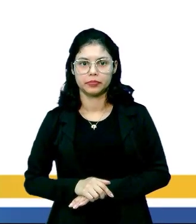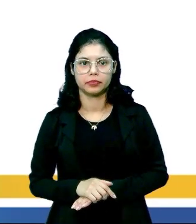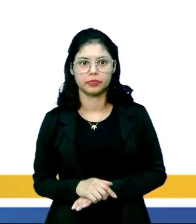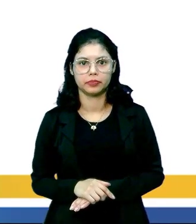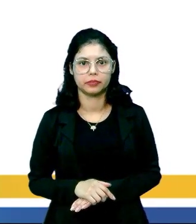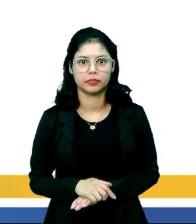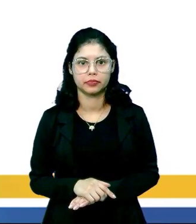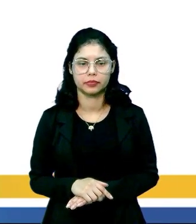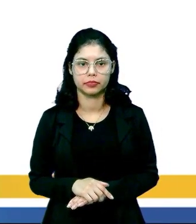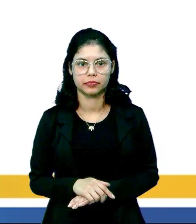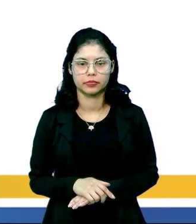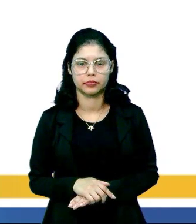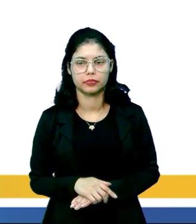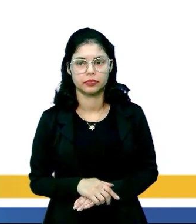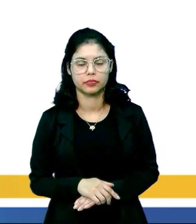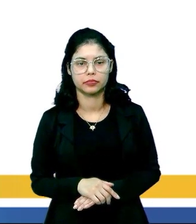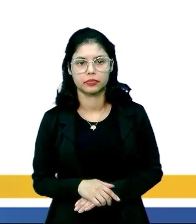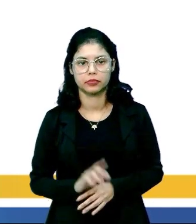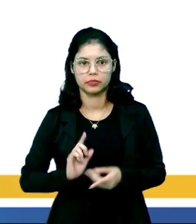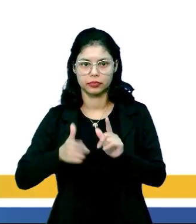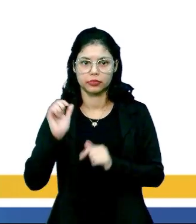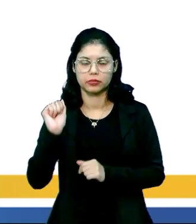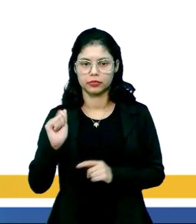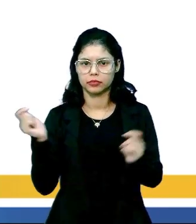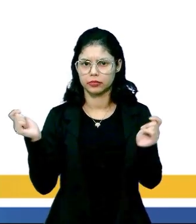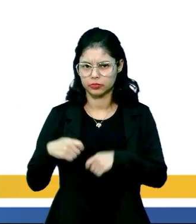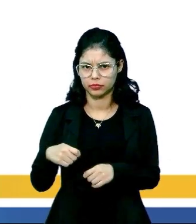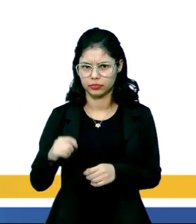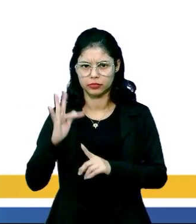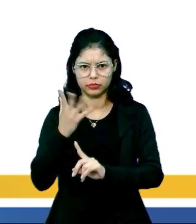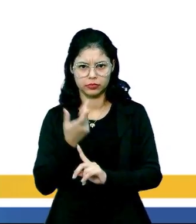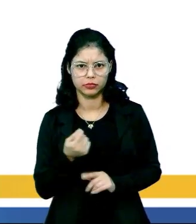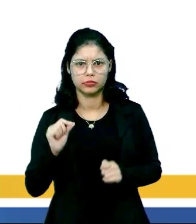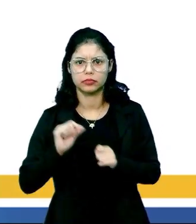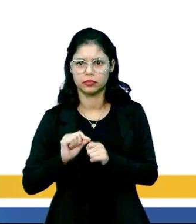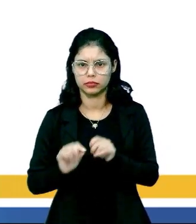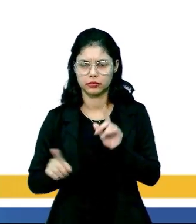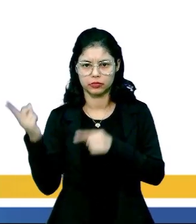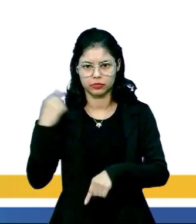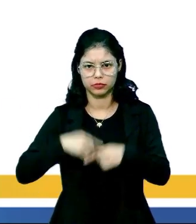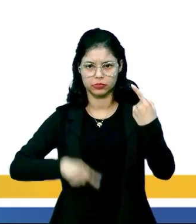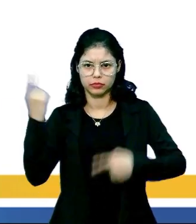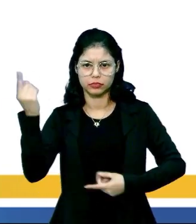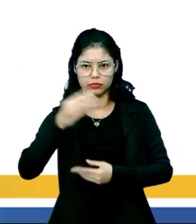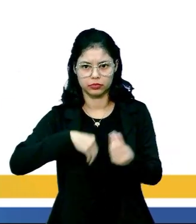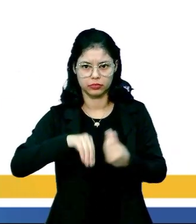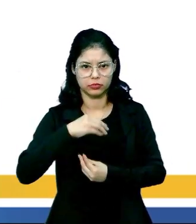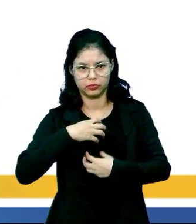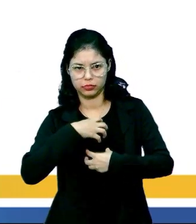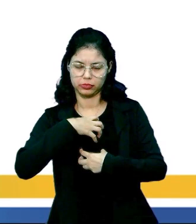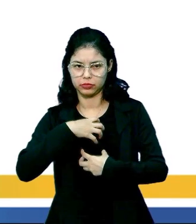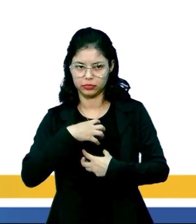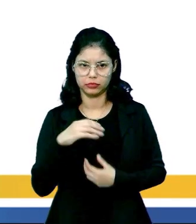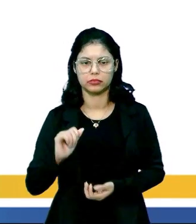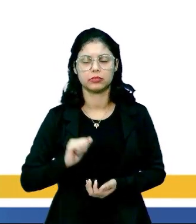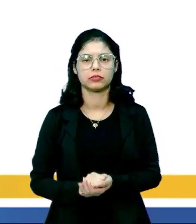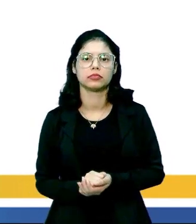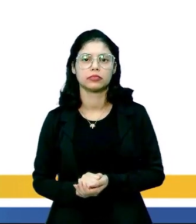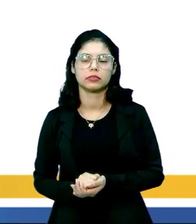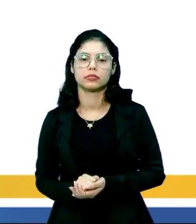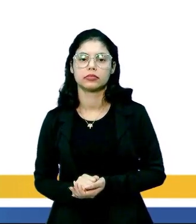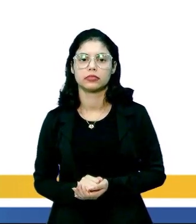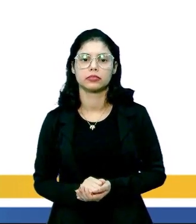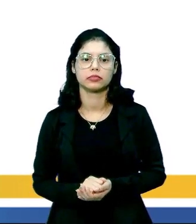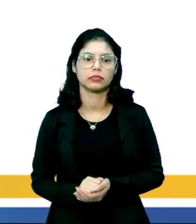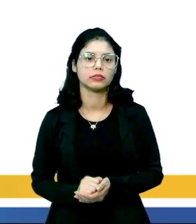esse pedido essa palavra na letra A é possível que artistas façam sucesso com a mistura de ritmos estrangeiros e